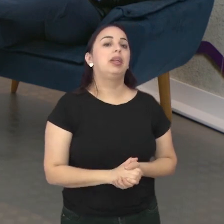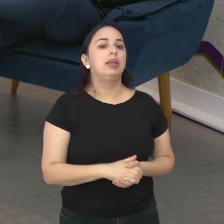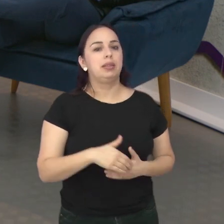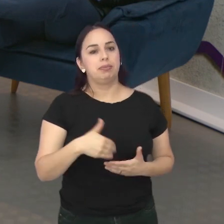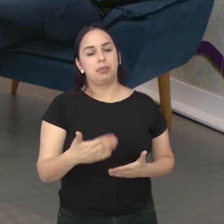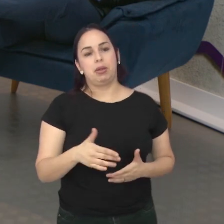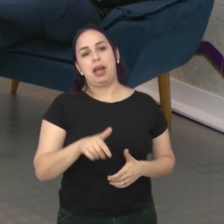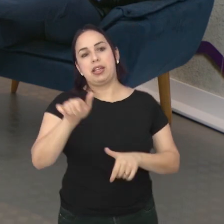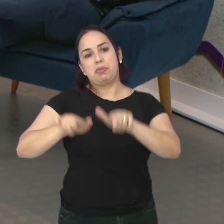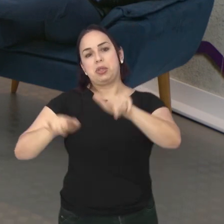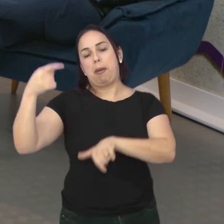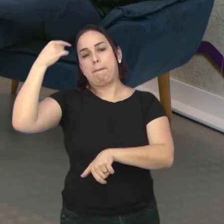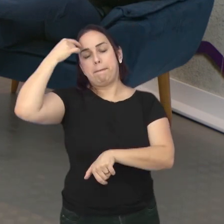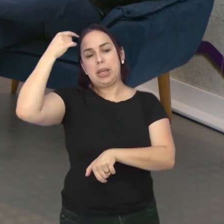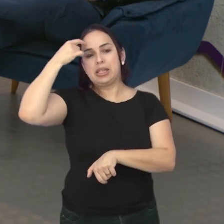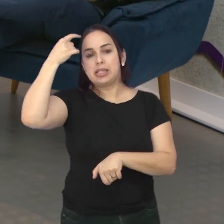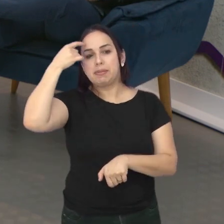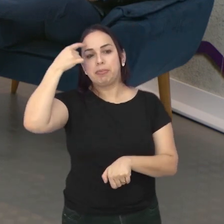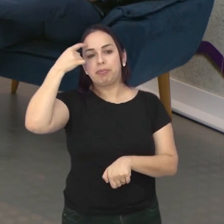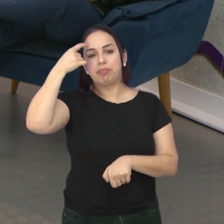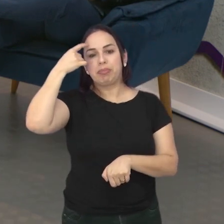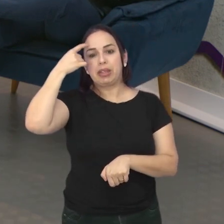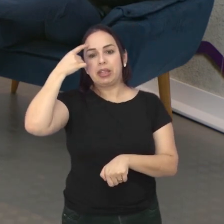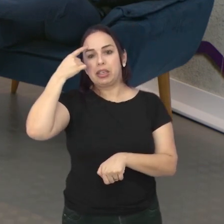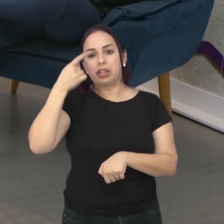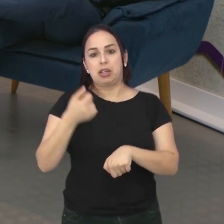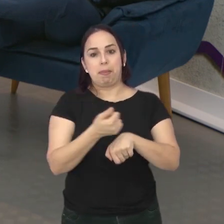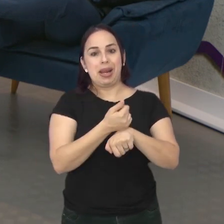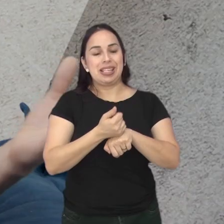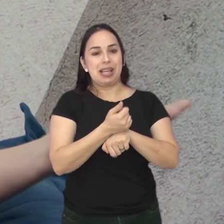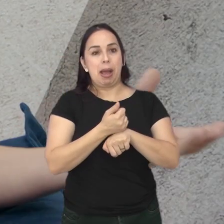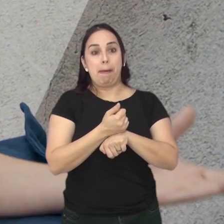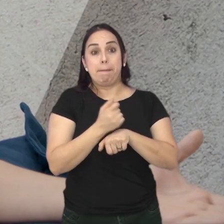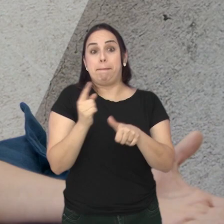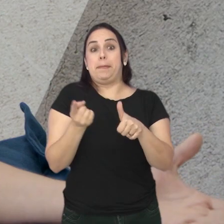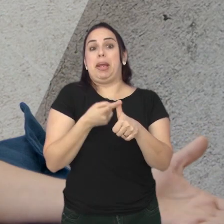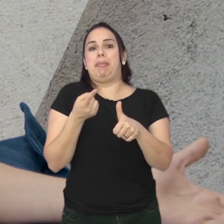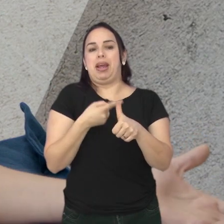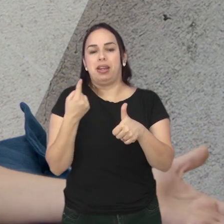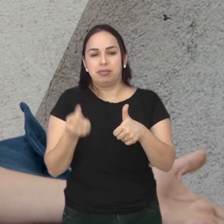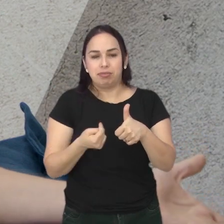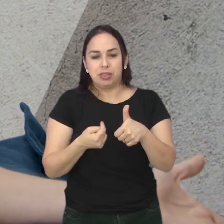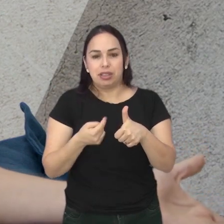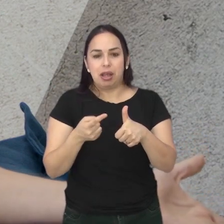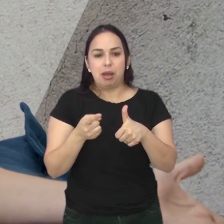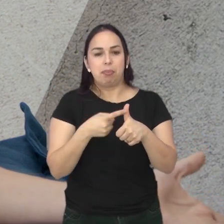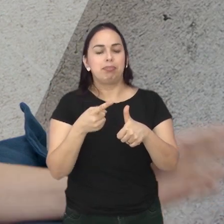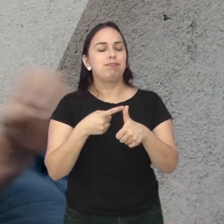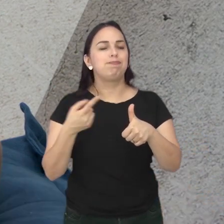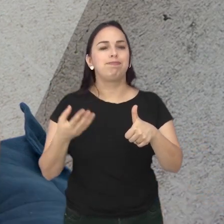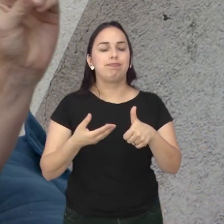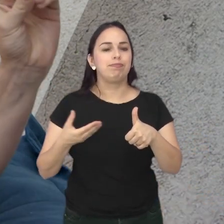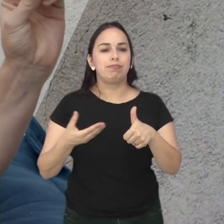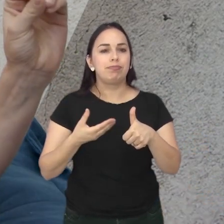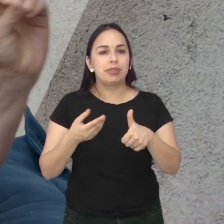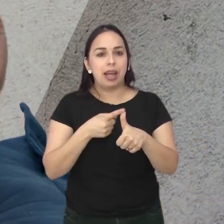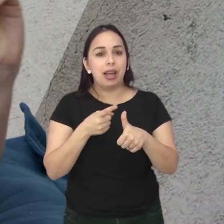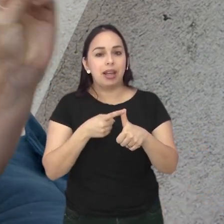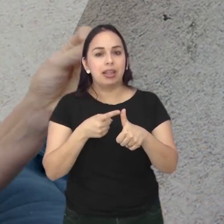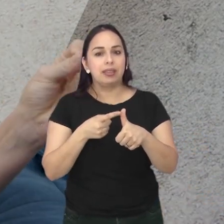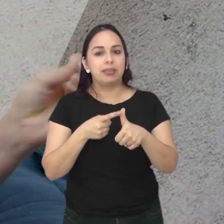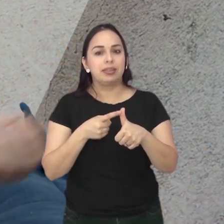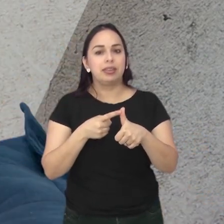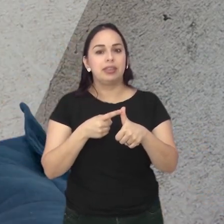teatro. Bom, muita gente acha que para você ser um profissional de teatro, a primeira coisa que tem que ser, o